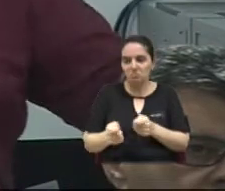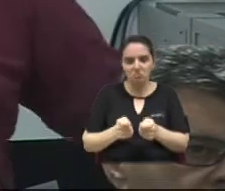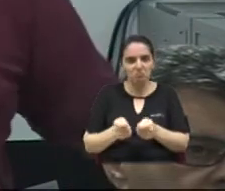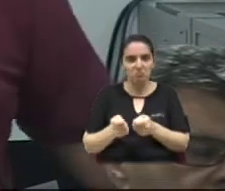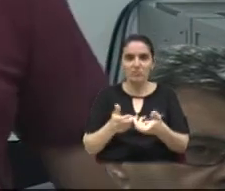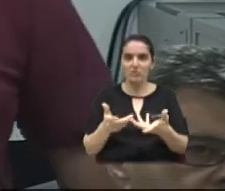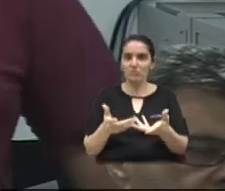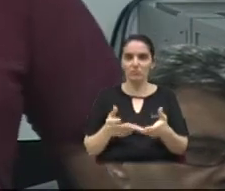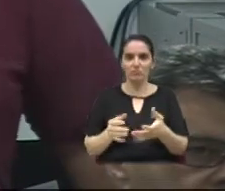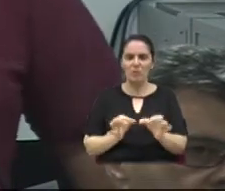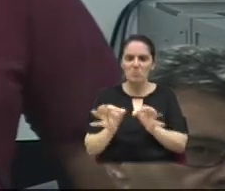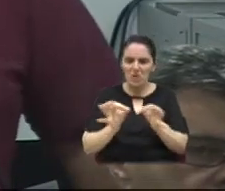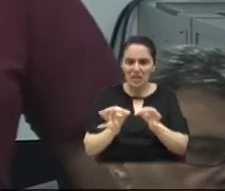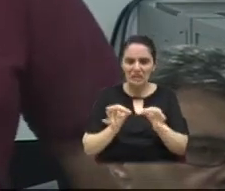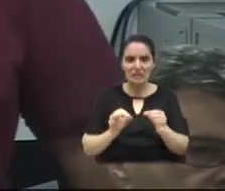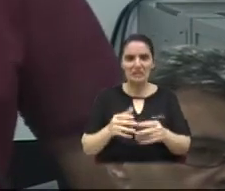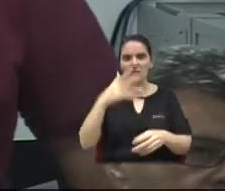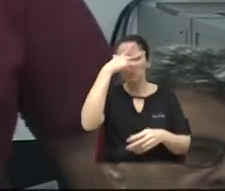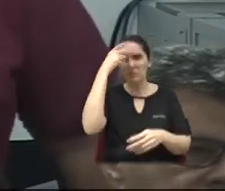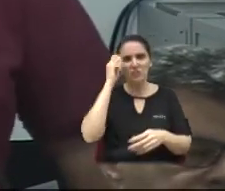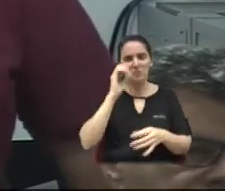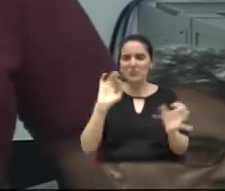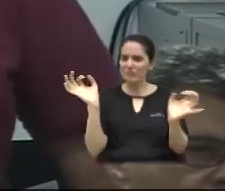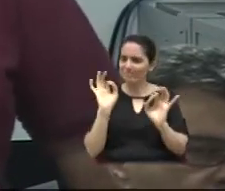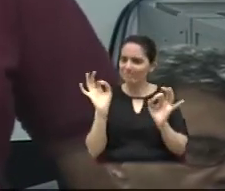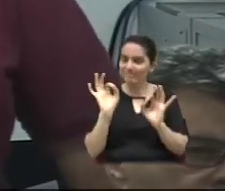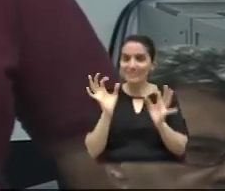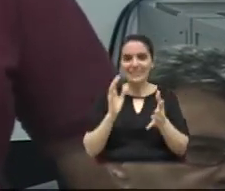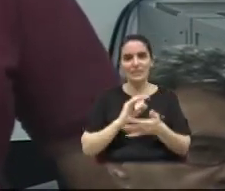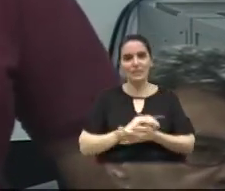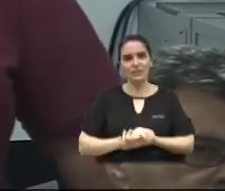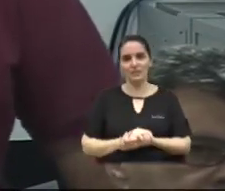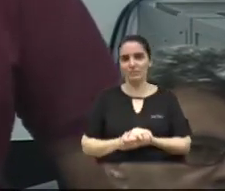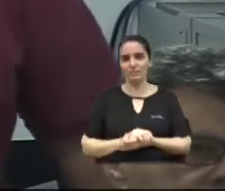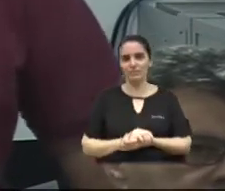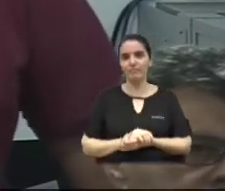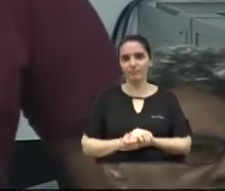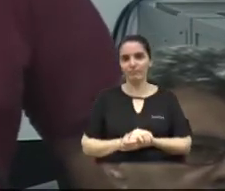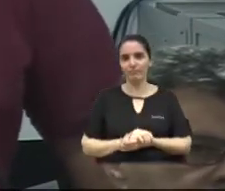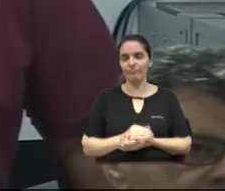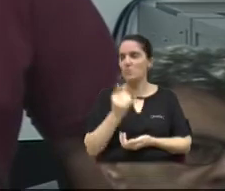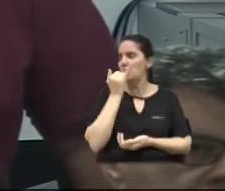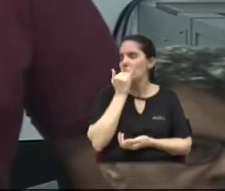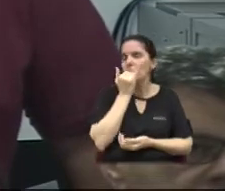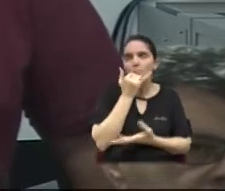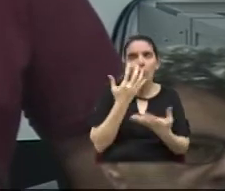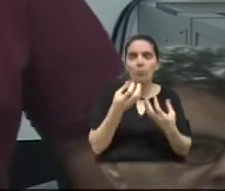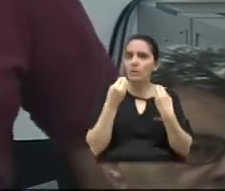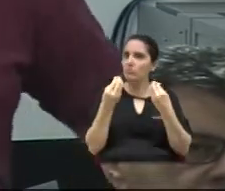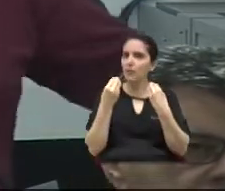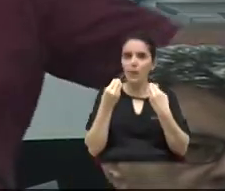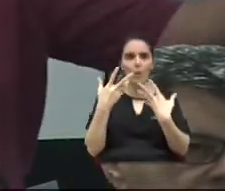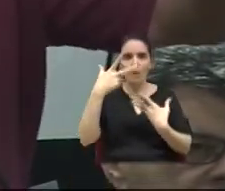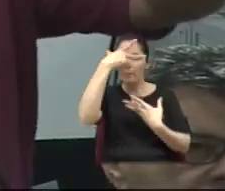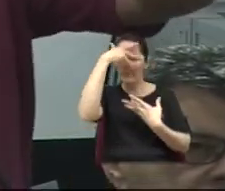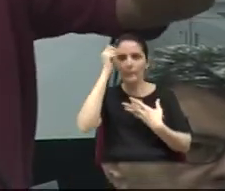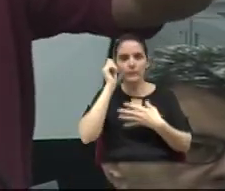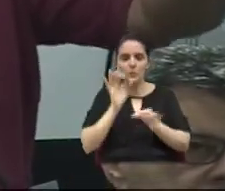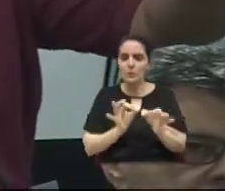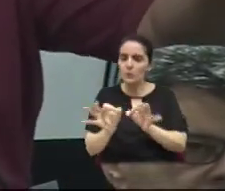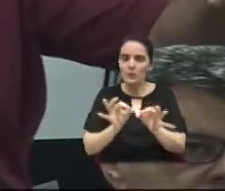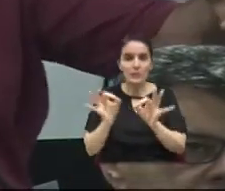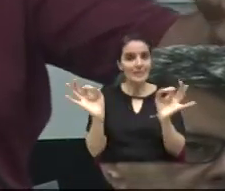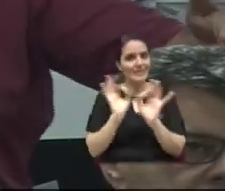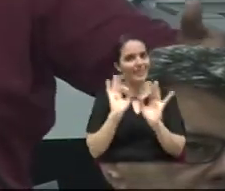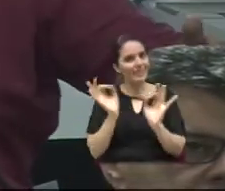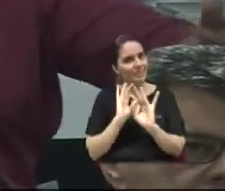que claro. Ficou mais que claro. Me desculpe, não tem planejamento nenhum. Vamos fazer, vamos tirar o